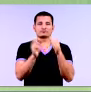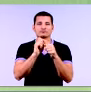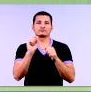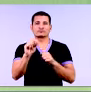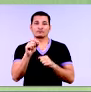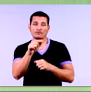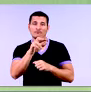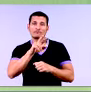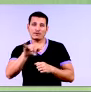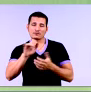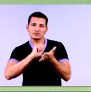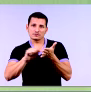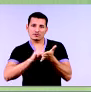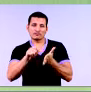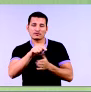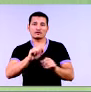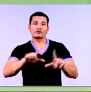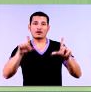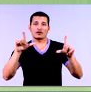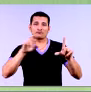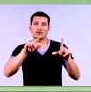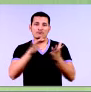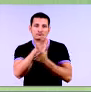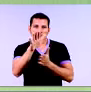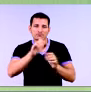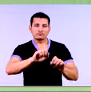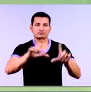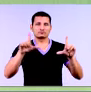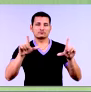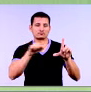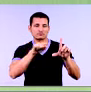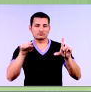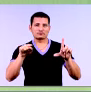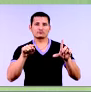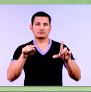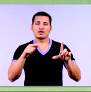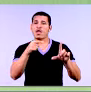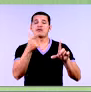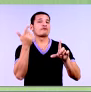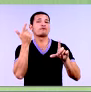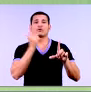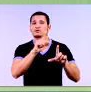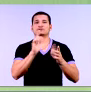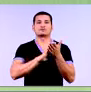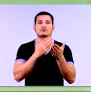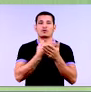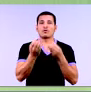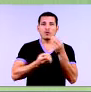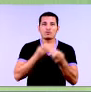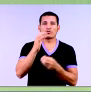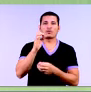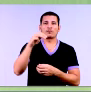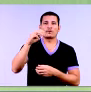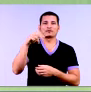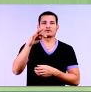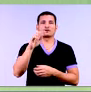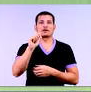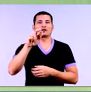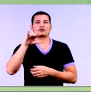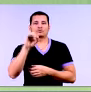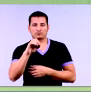texto na tela, vai imprimir isso na tela. Ele não vai conseguir interpretar como um comentário.